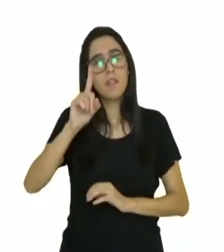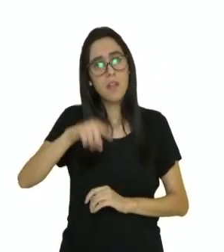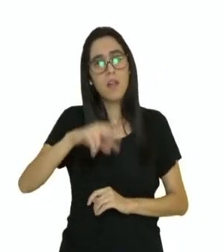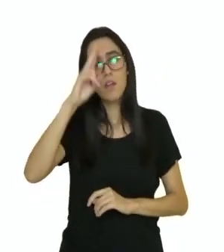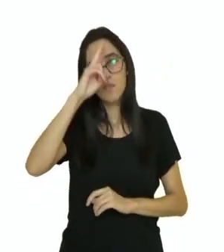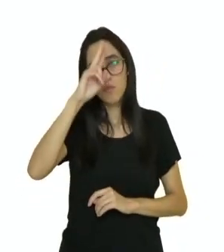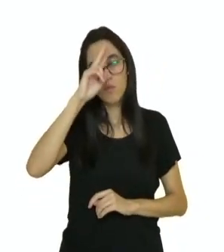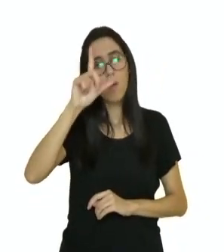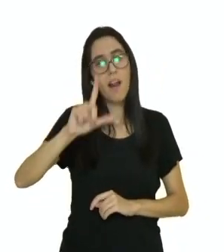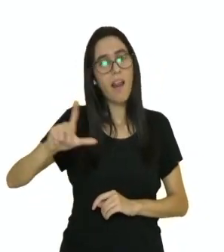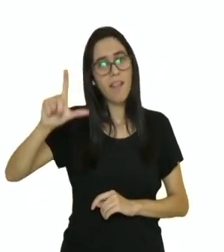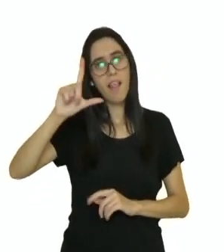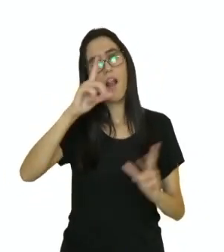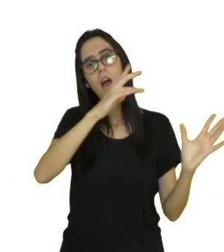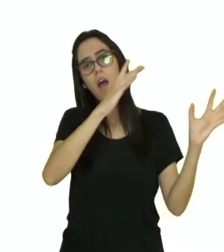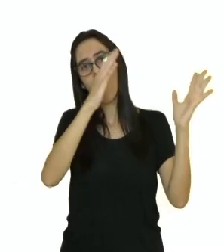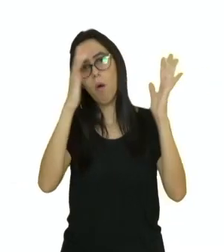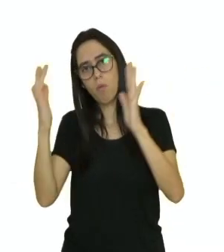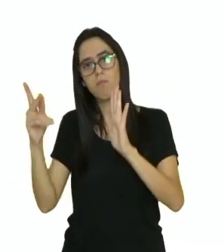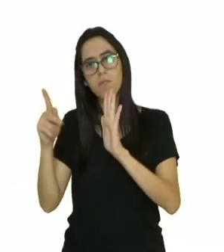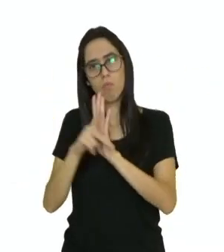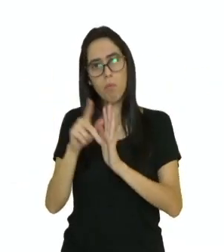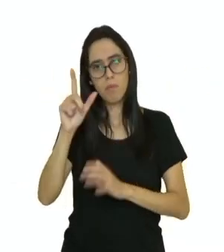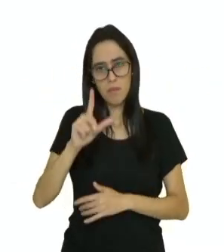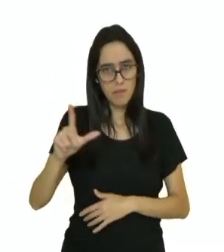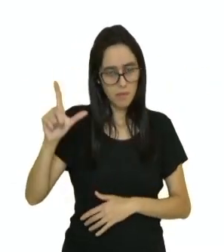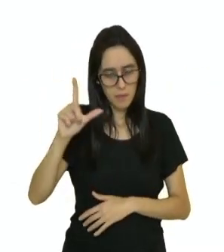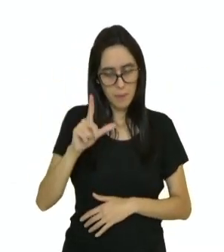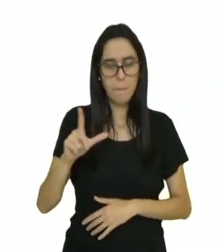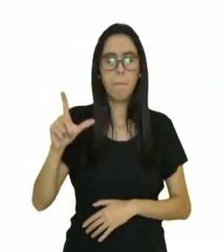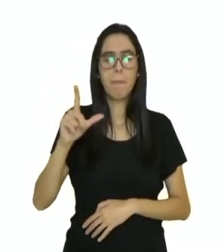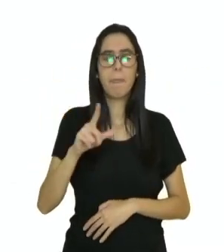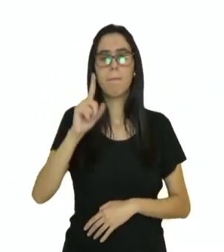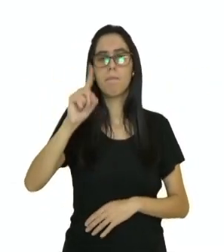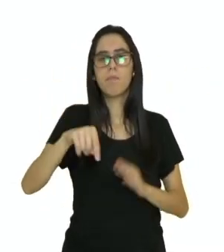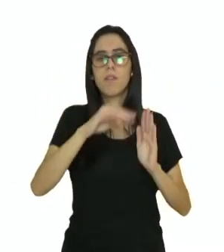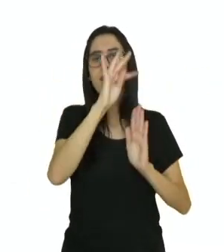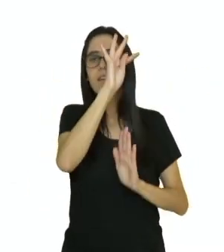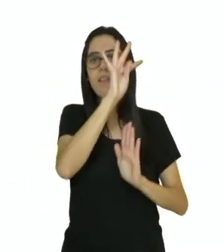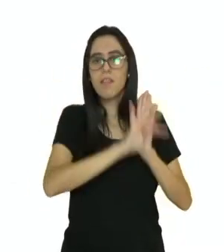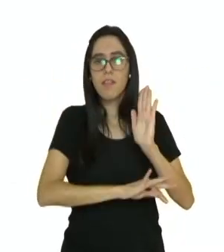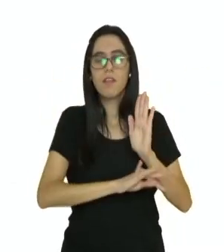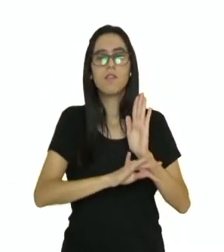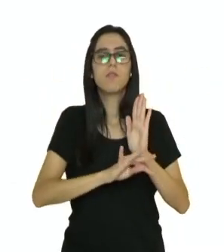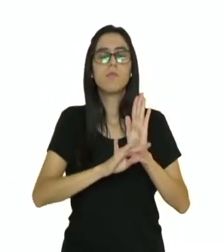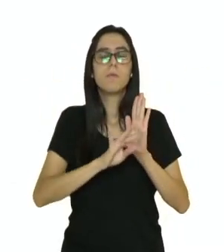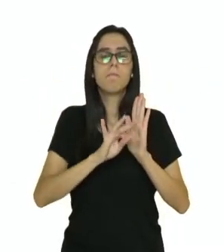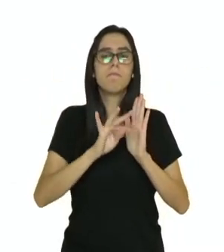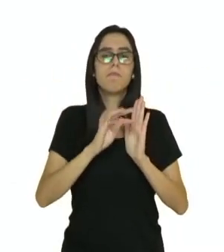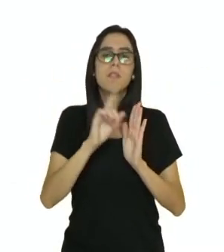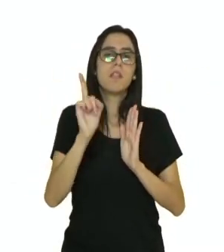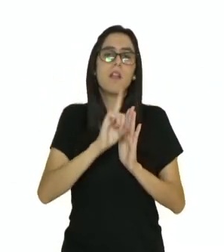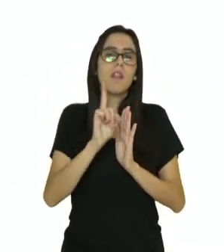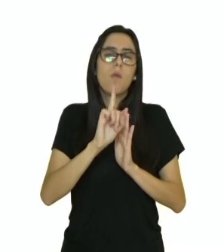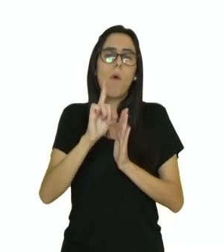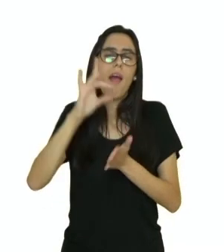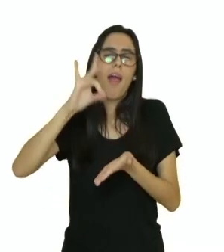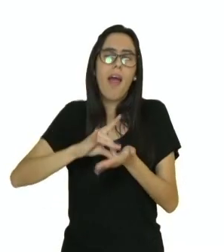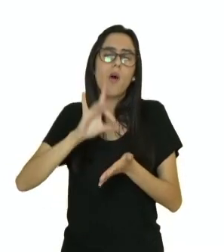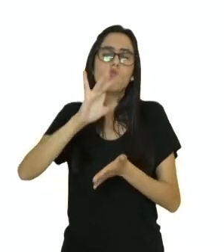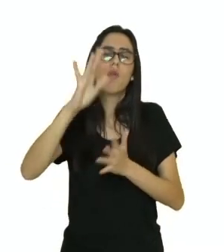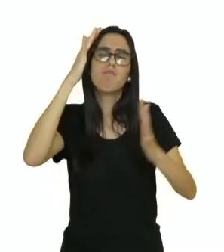literária, pertence então à literatura, certo? São aqueles textos que não partem da realidade, mas sim são